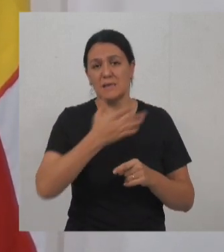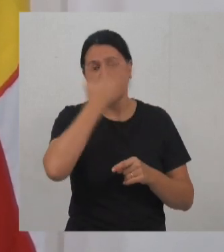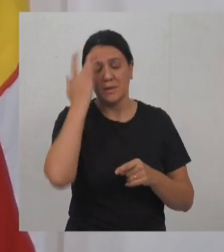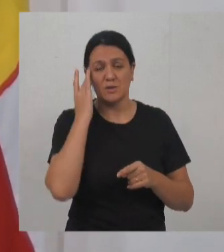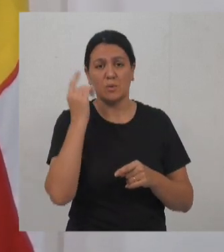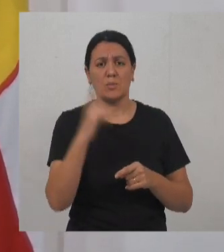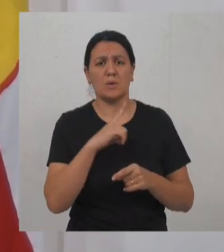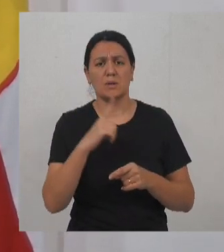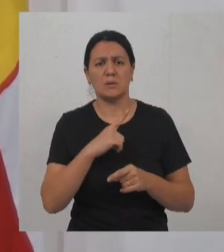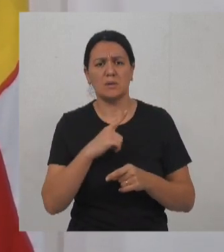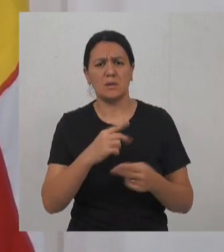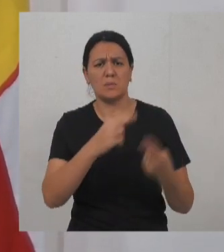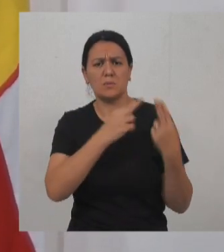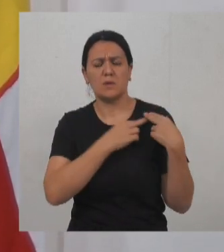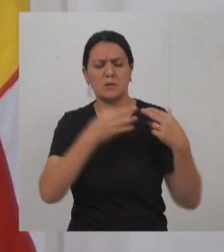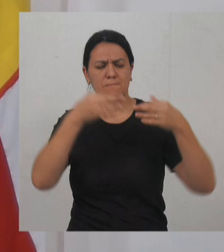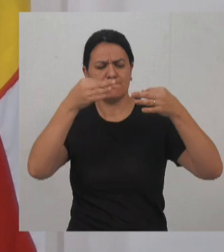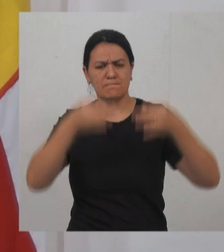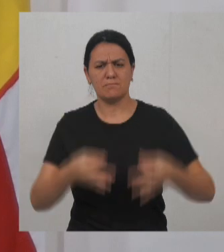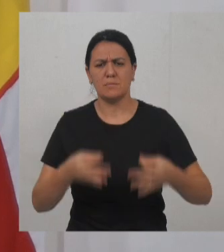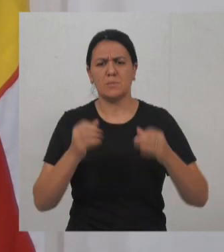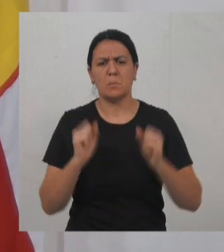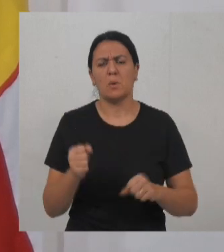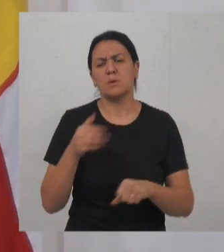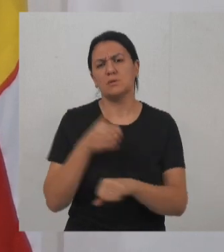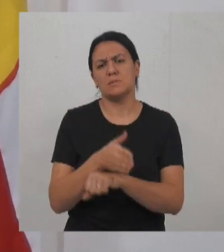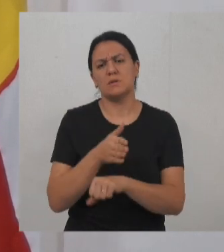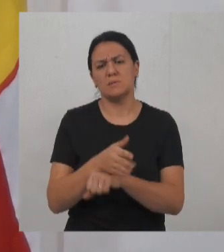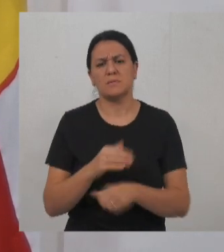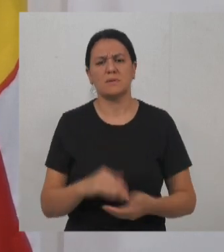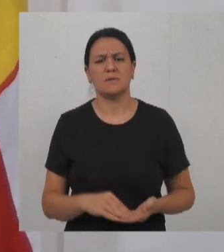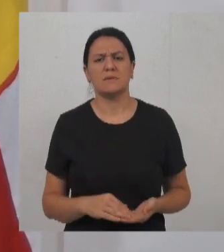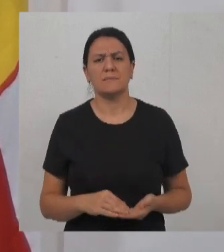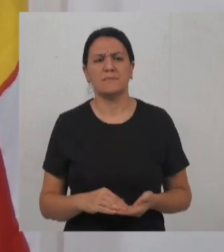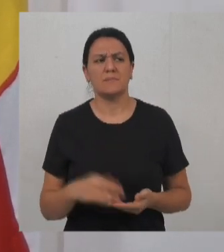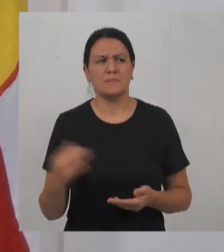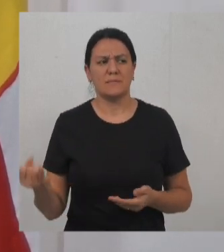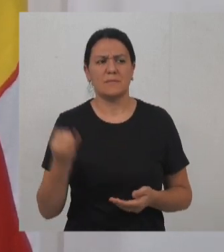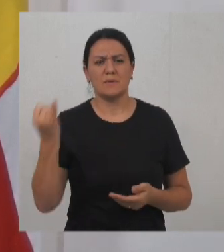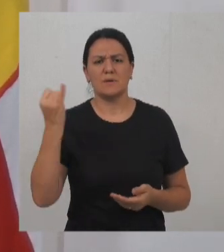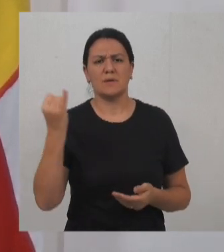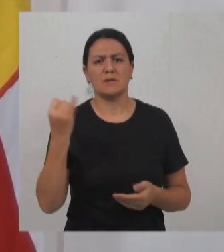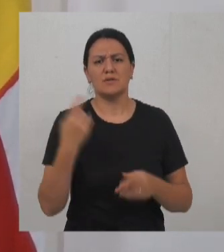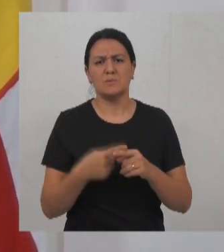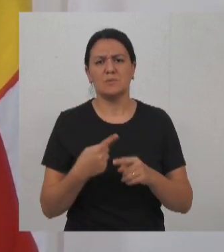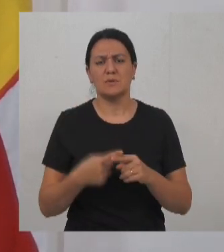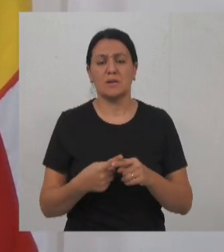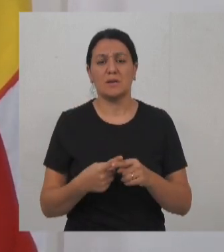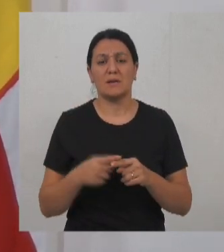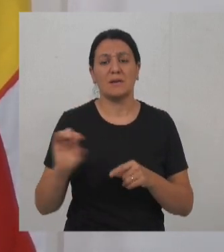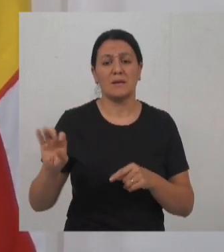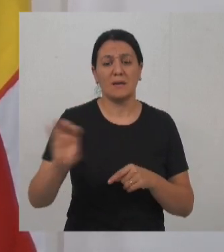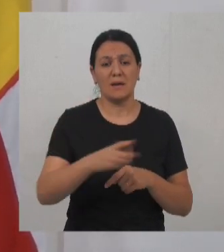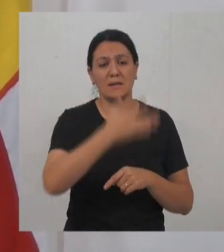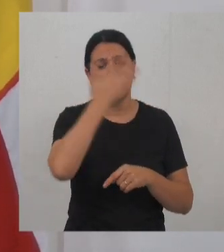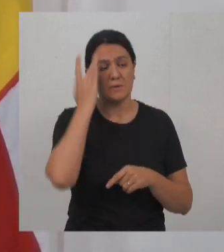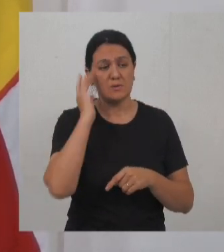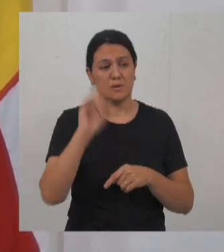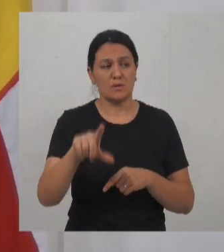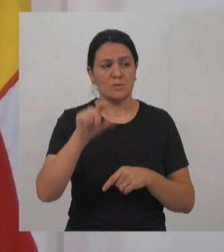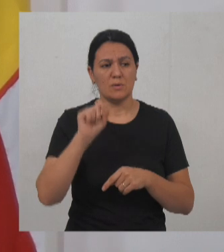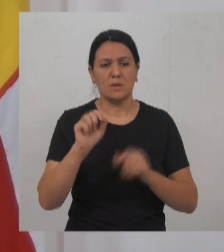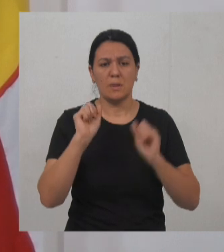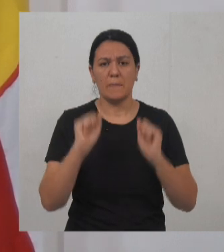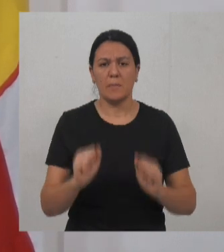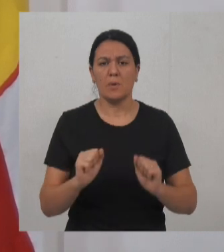requisitos legais estejam habilitados para concorrer. Etapa fundamental para garantir que os eleitos estejam prontos para representar